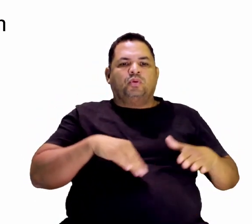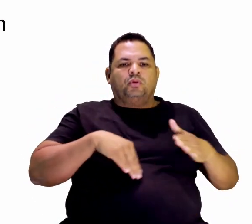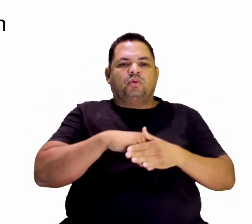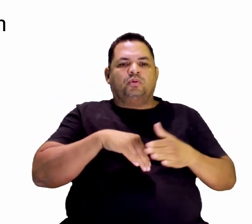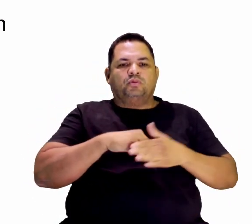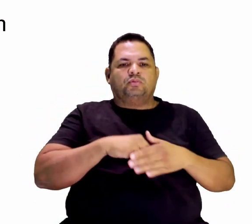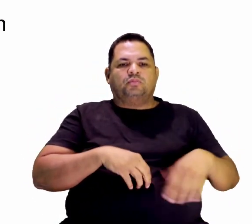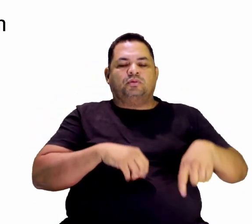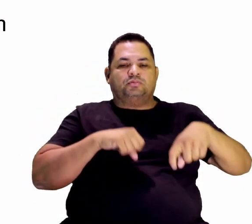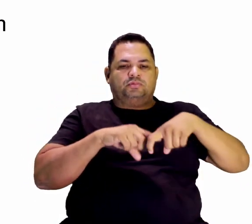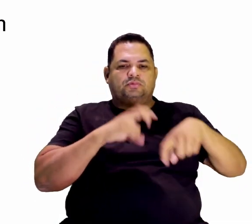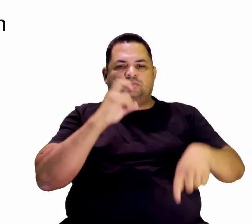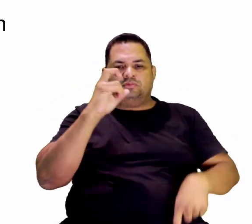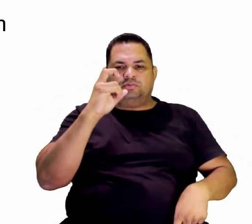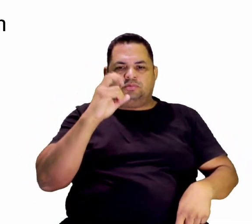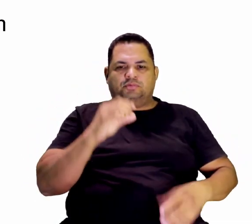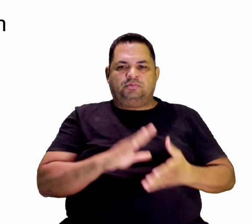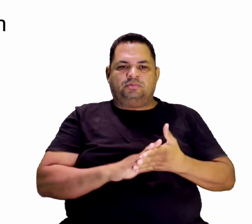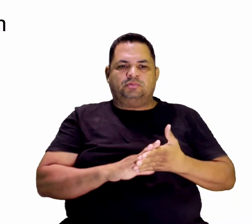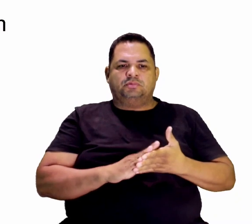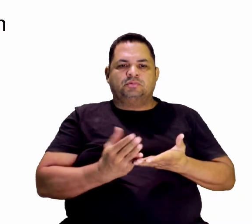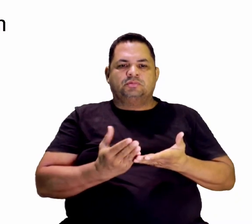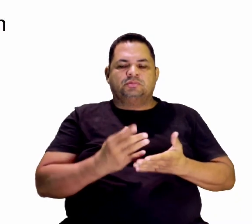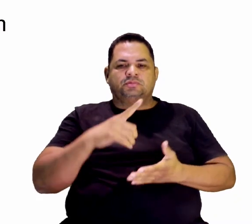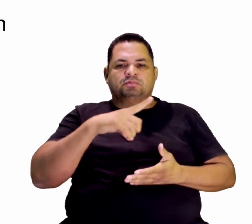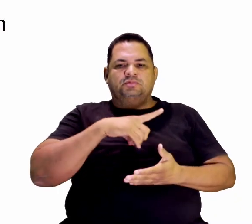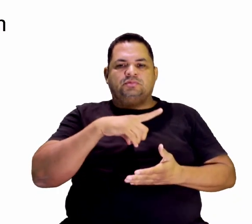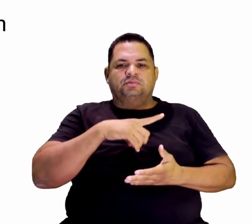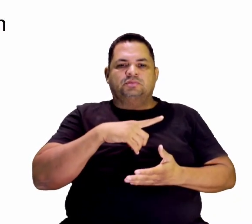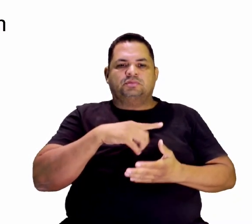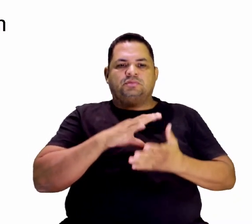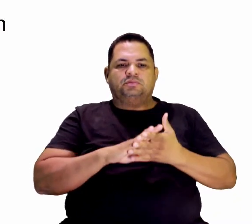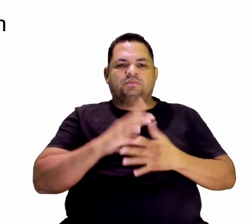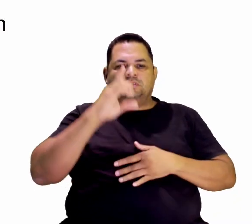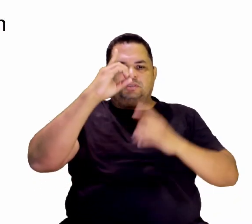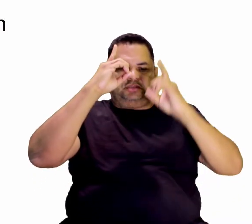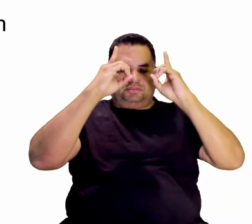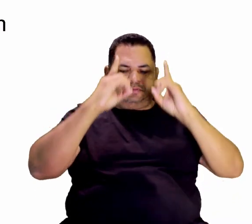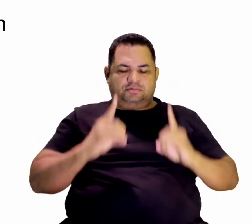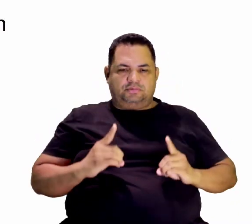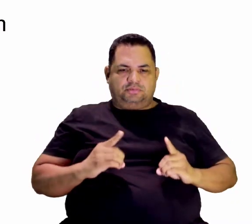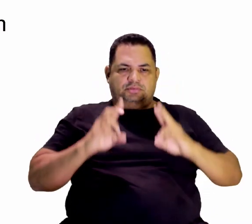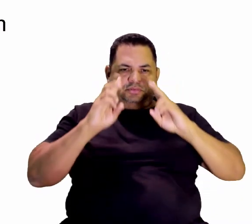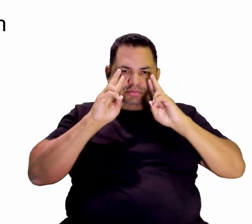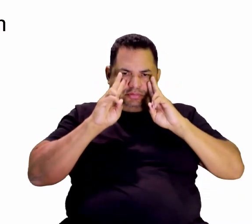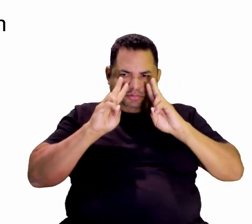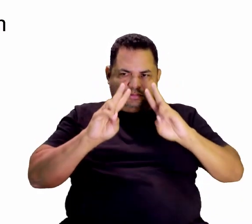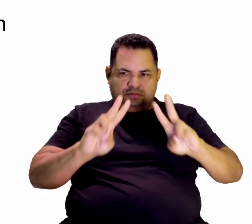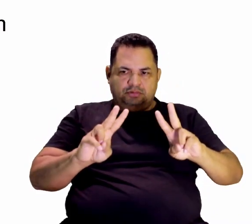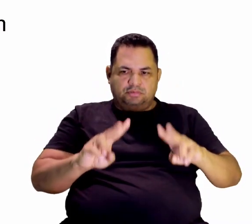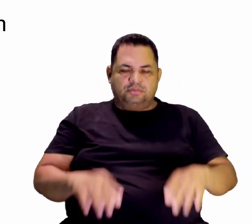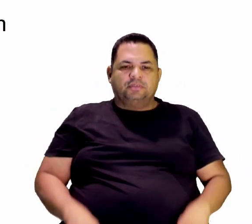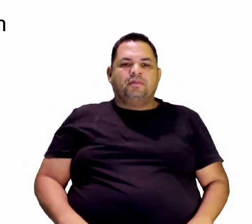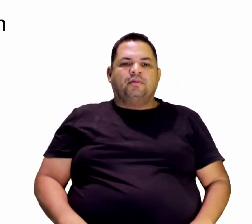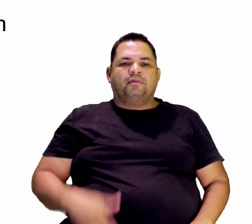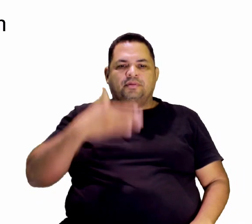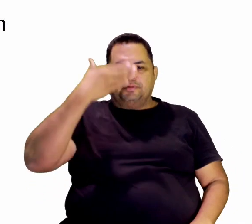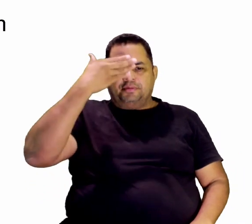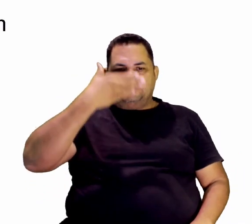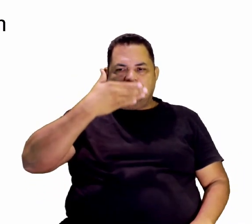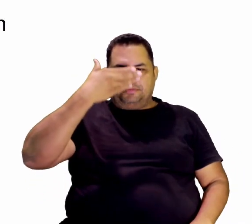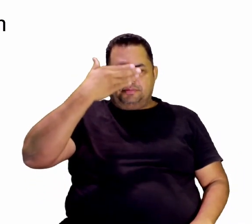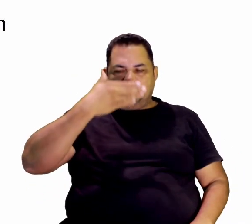finalizar essas informações, cada equipe, desde que recebe a bola, tem 24